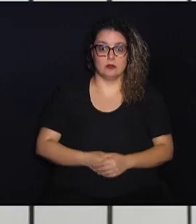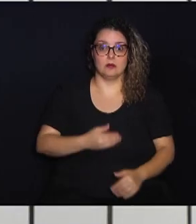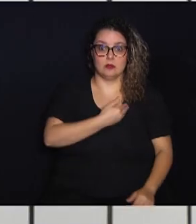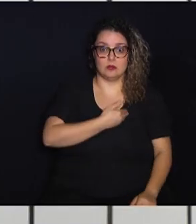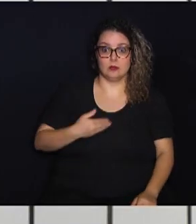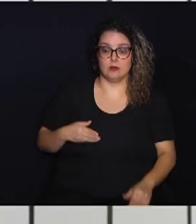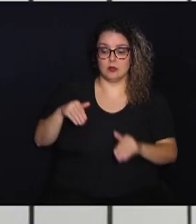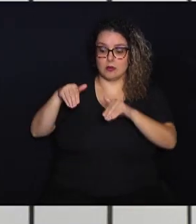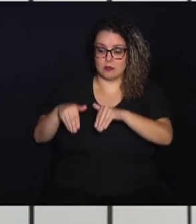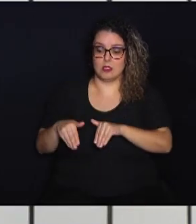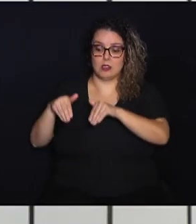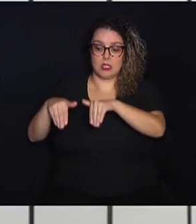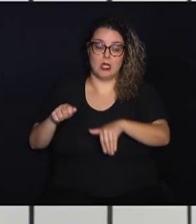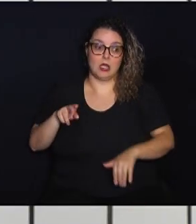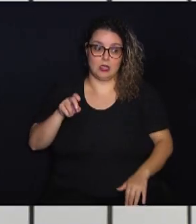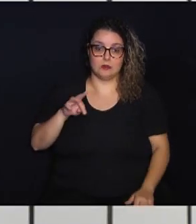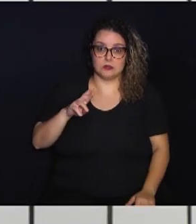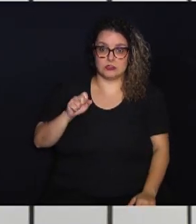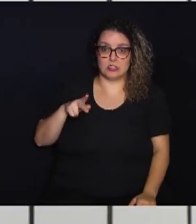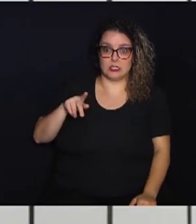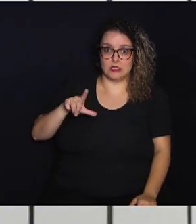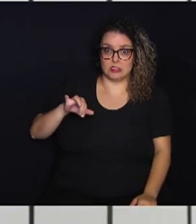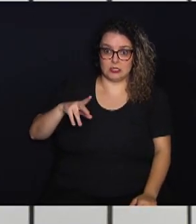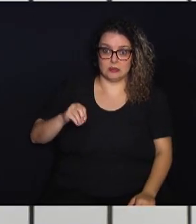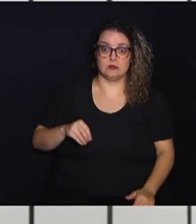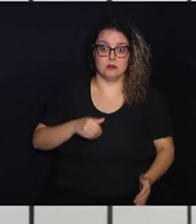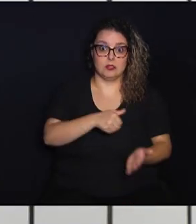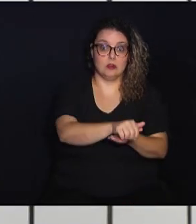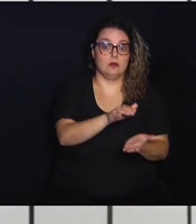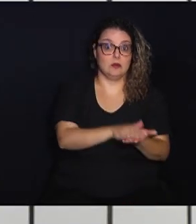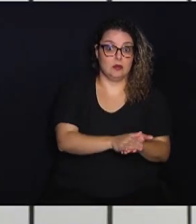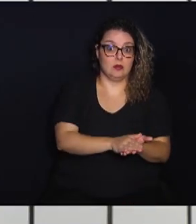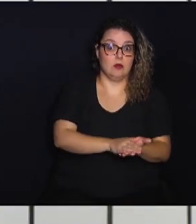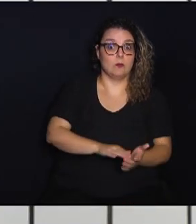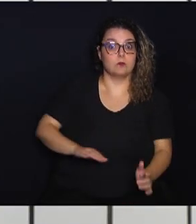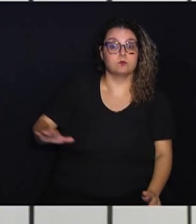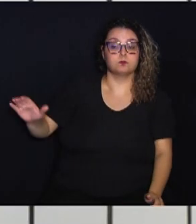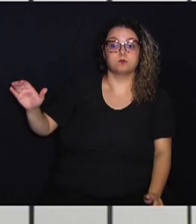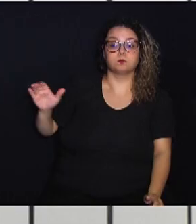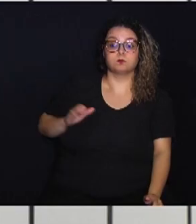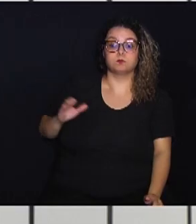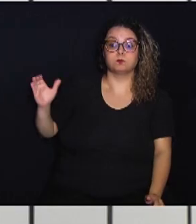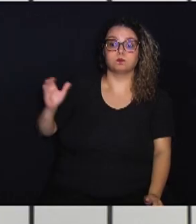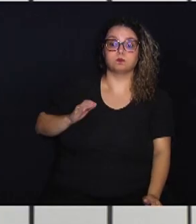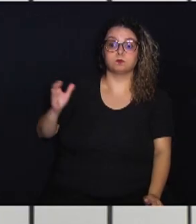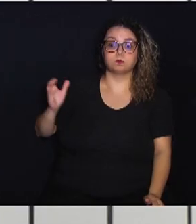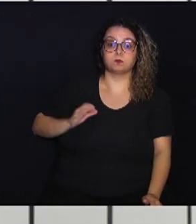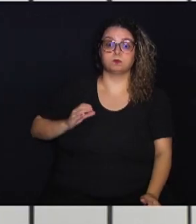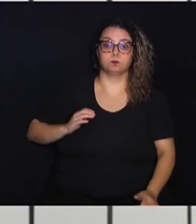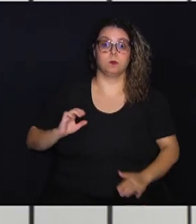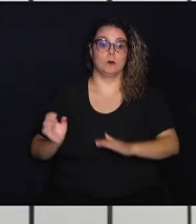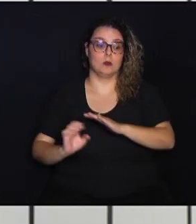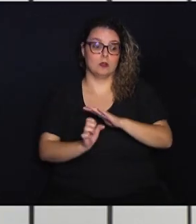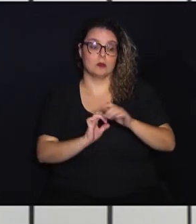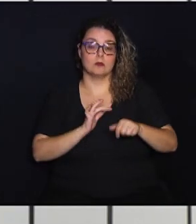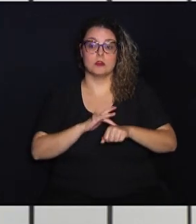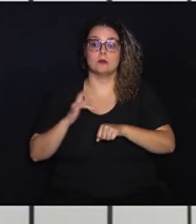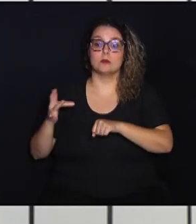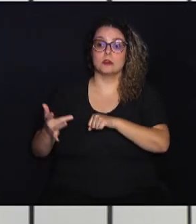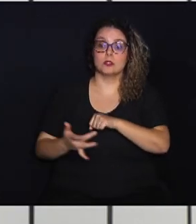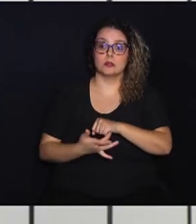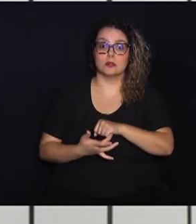australiano está sugerindo multas multimilionárias para as empresas de mídias sociais